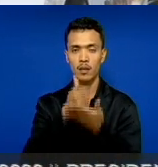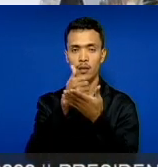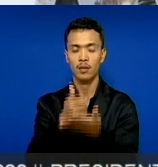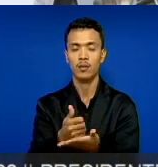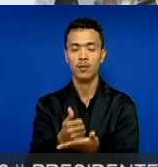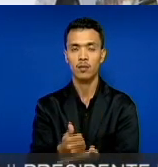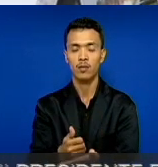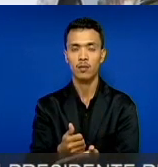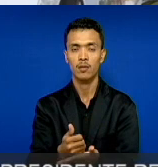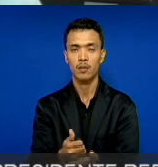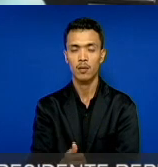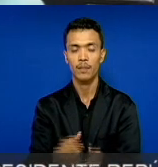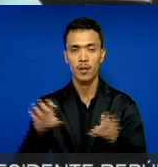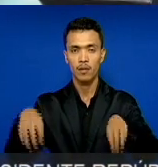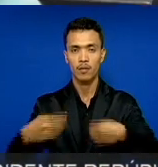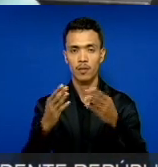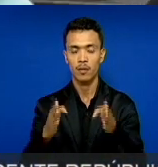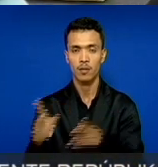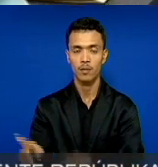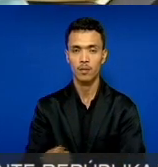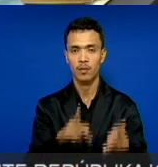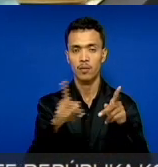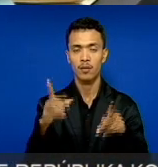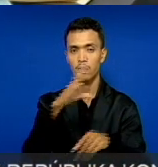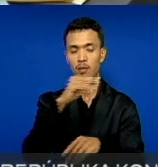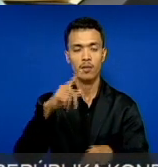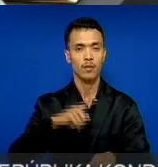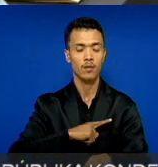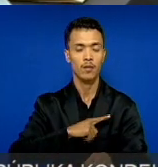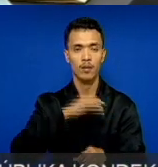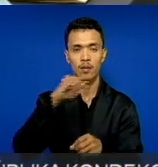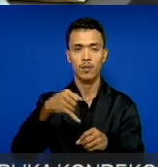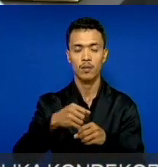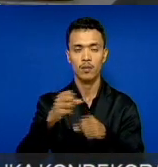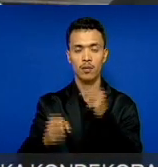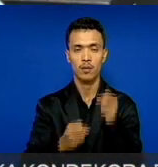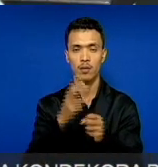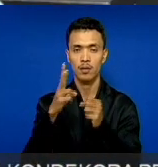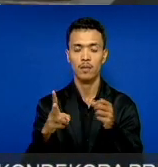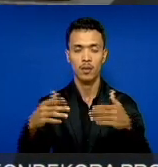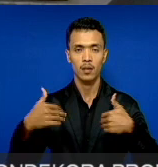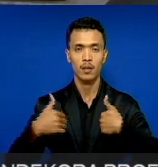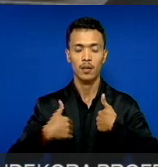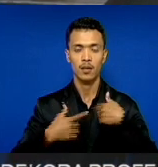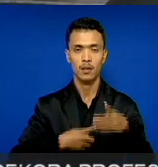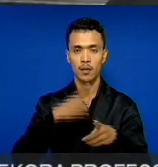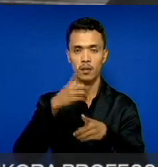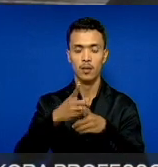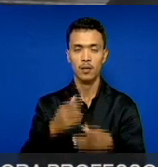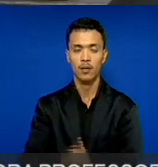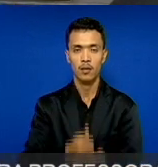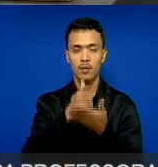não contributivo CATAC, funcionário público no funcionário e setor privado, inclui sociedade civil e a direito onde contribui para a